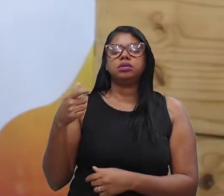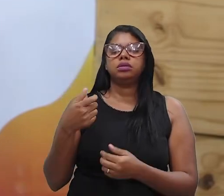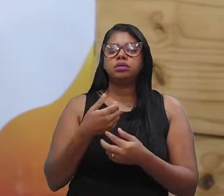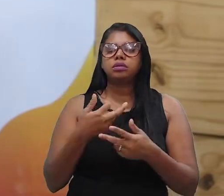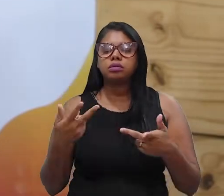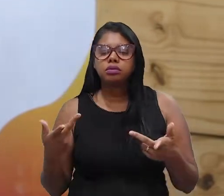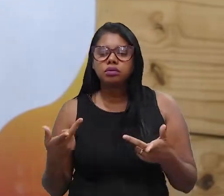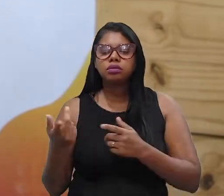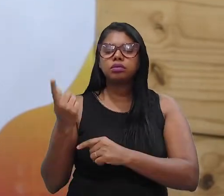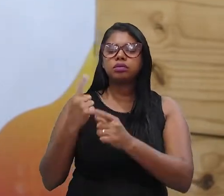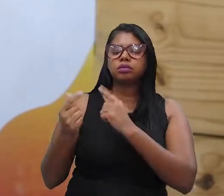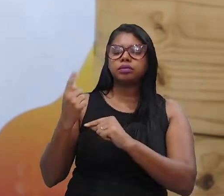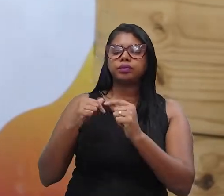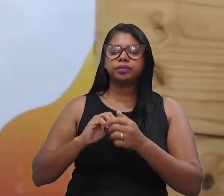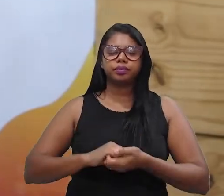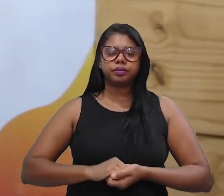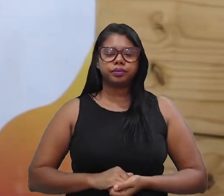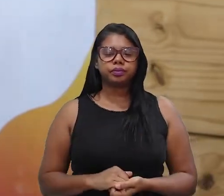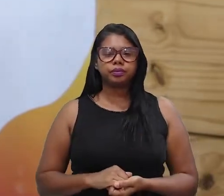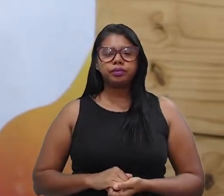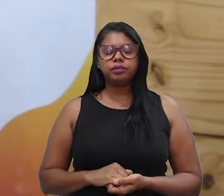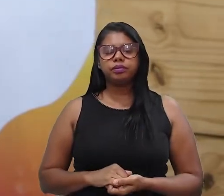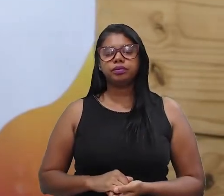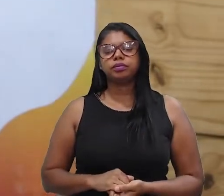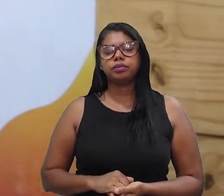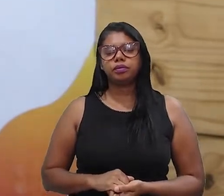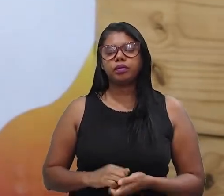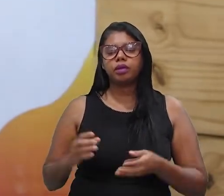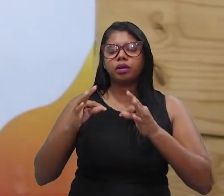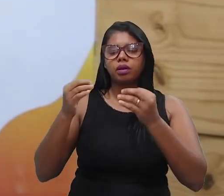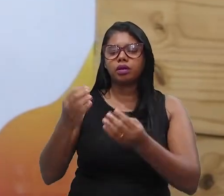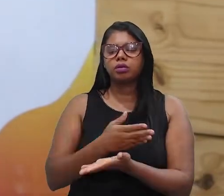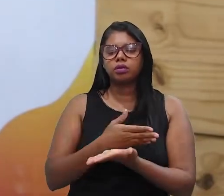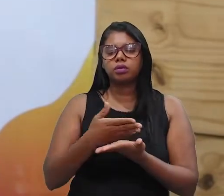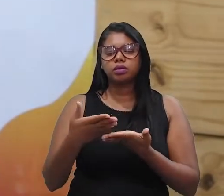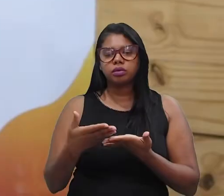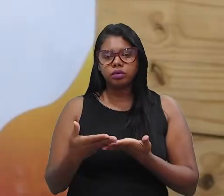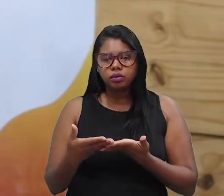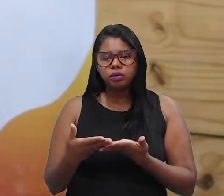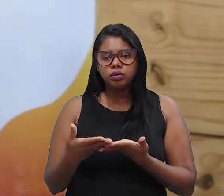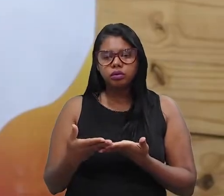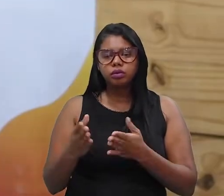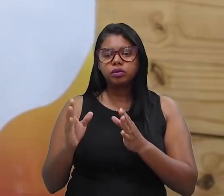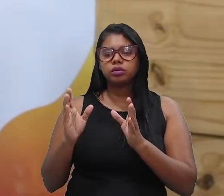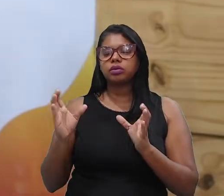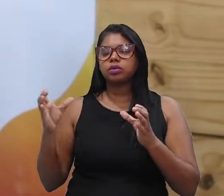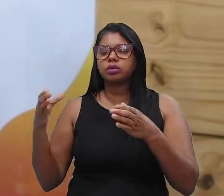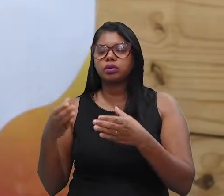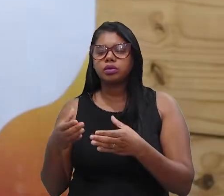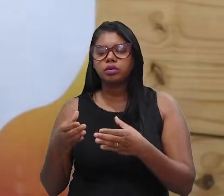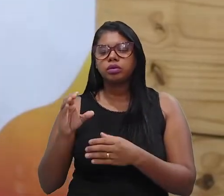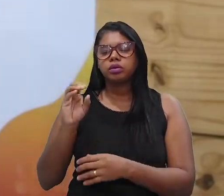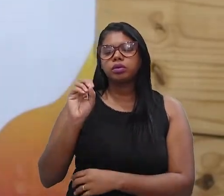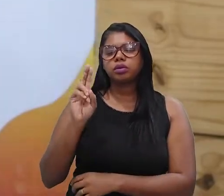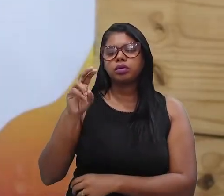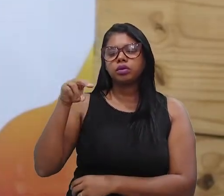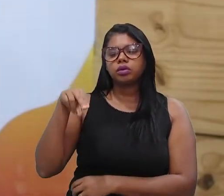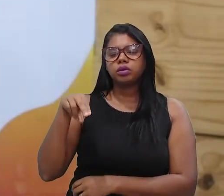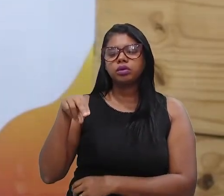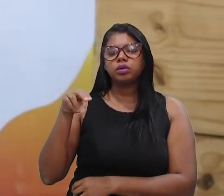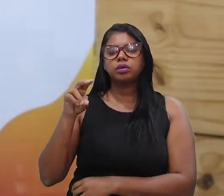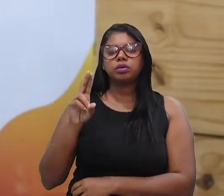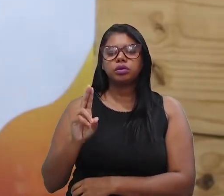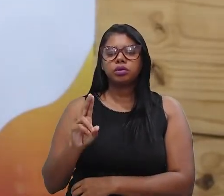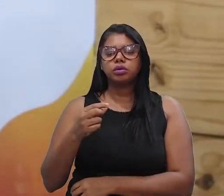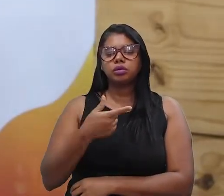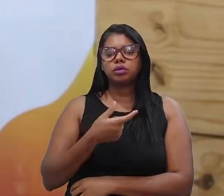área administrativa. Bom, tudo isso começou em uma reunião da ONU em 2004, com